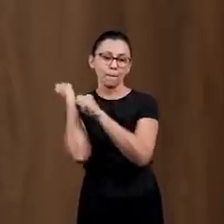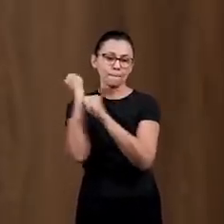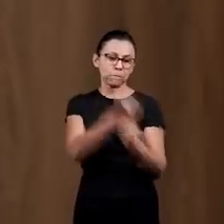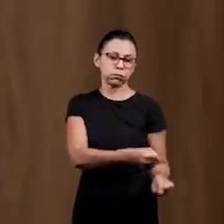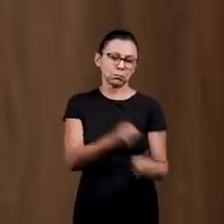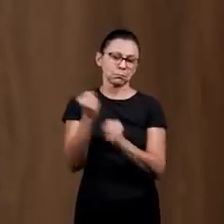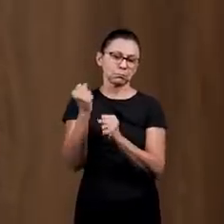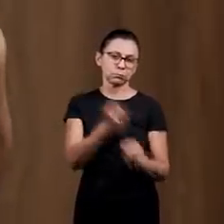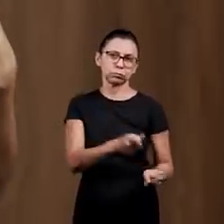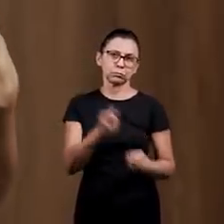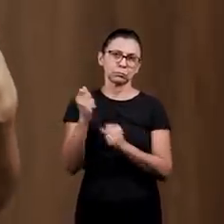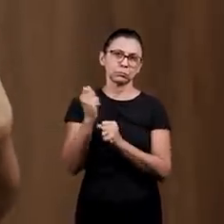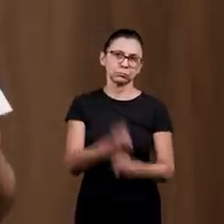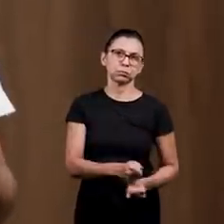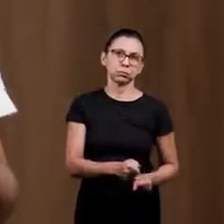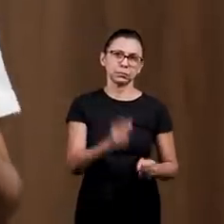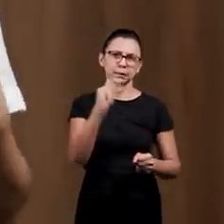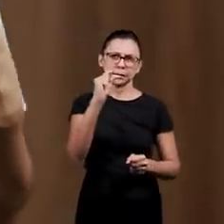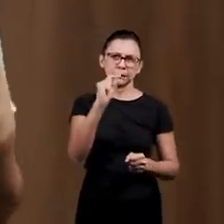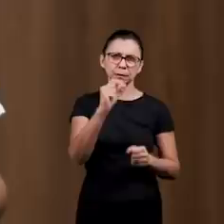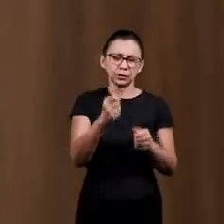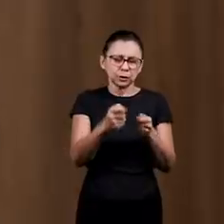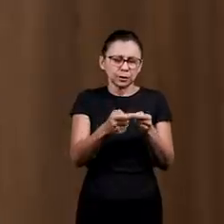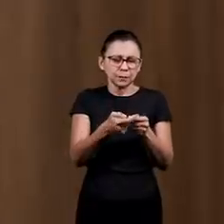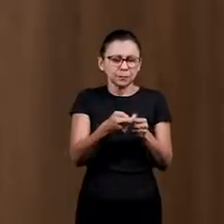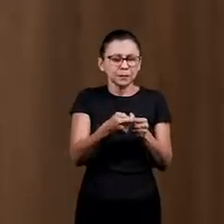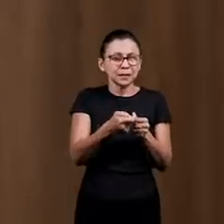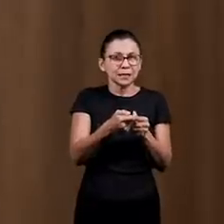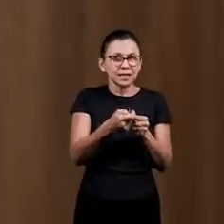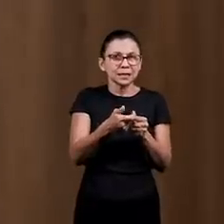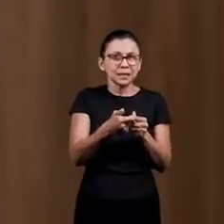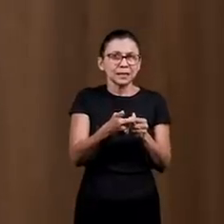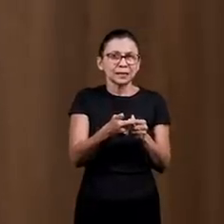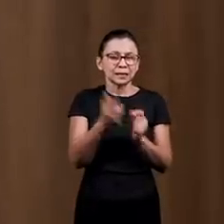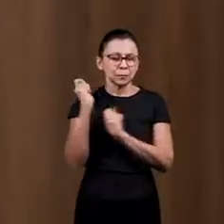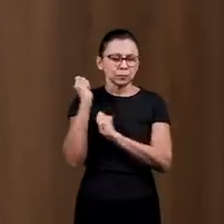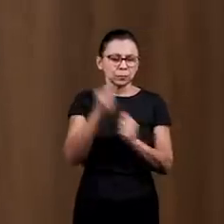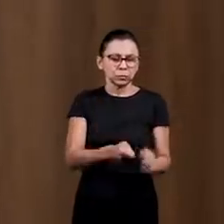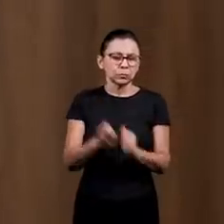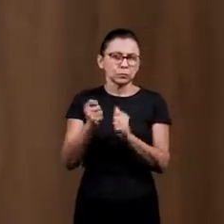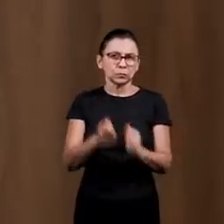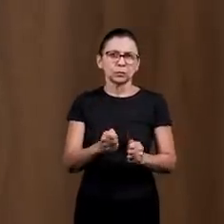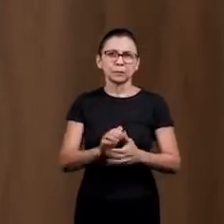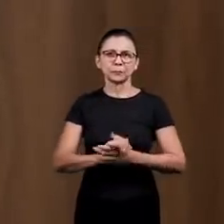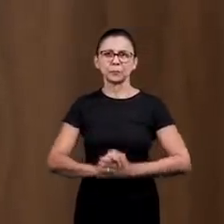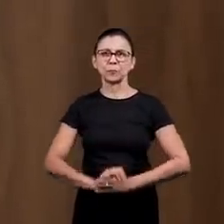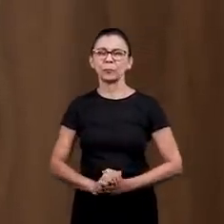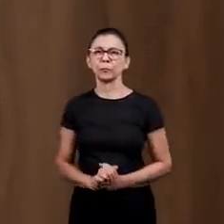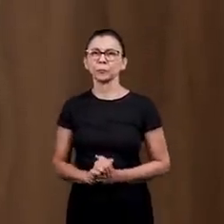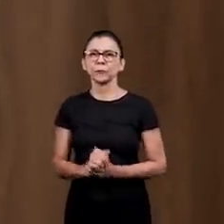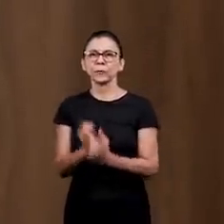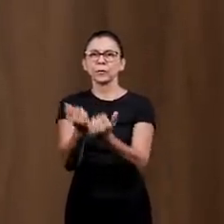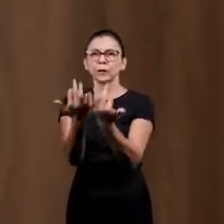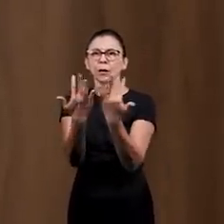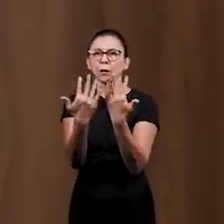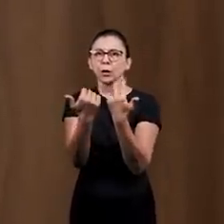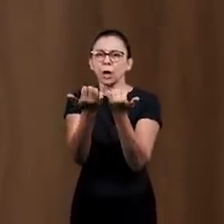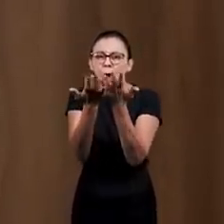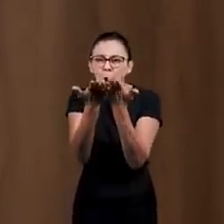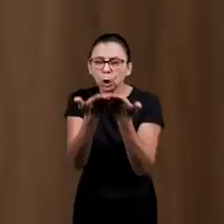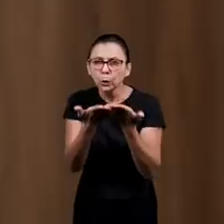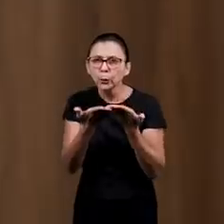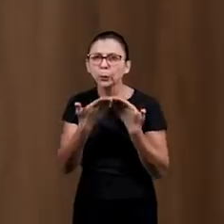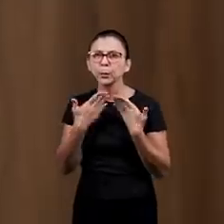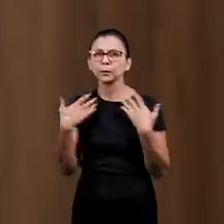o trigo como a palavra, o alimento para as nossas almas. E o lagar, ali onde era fabricado